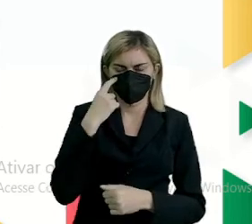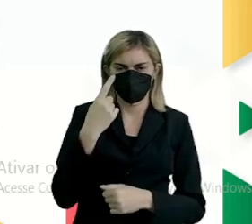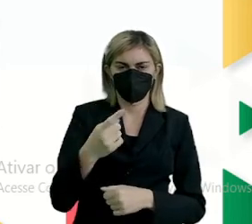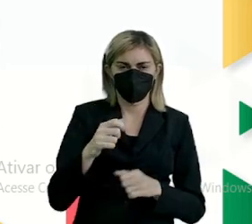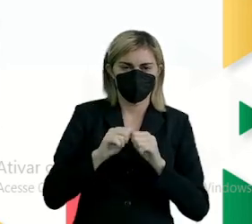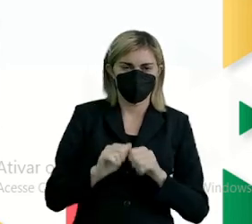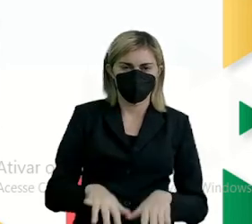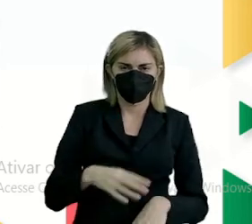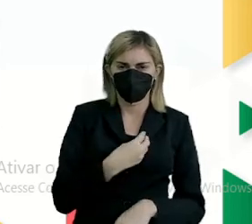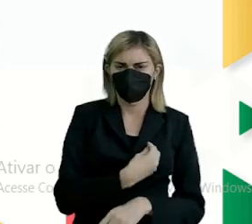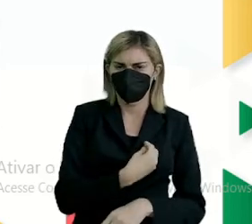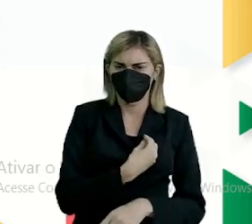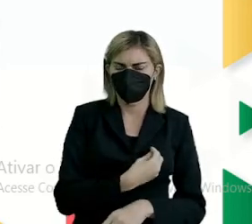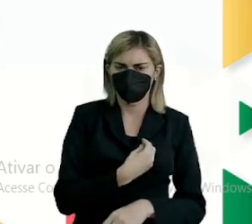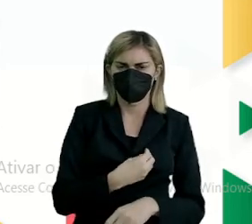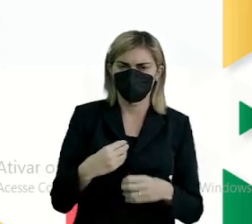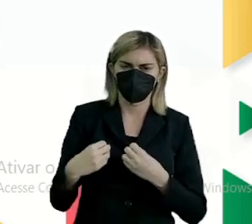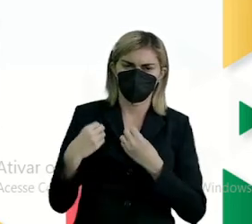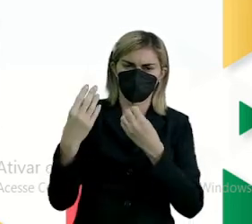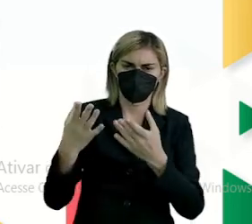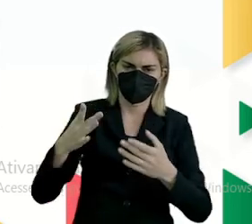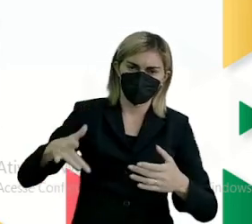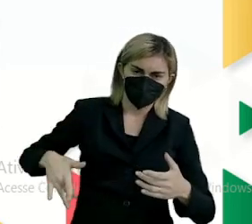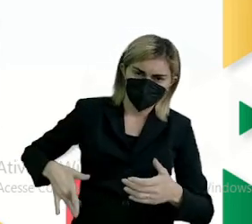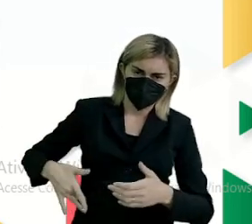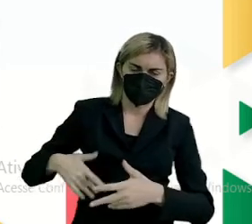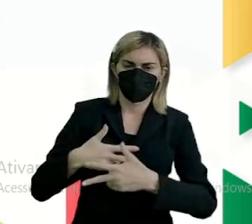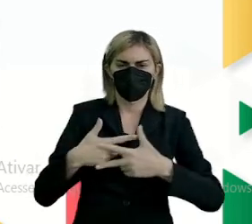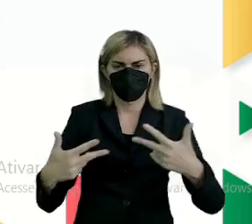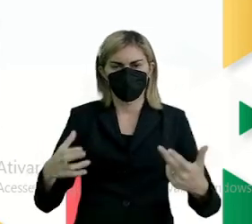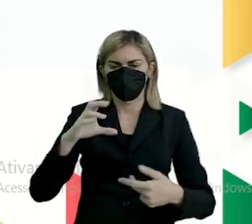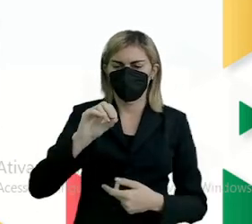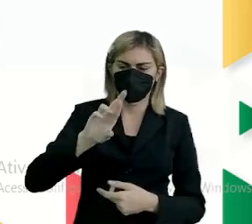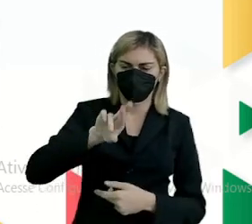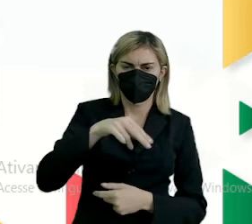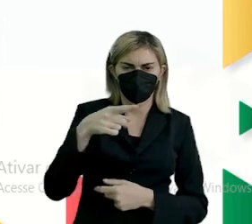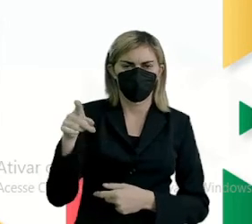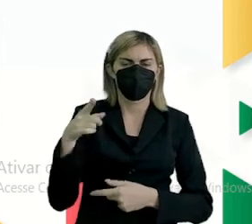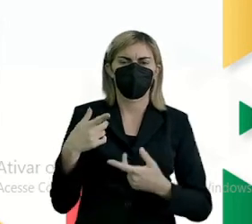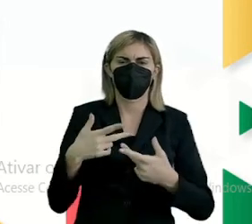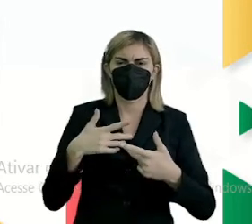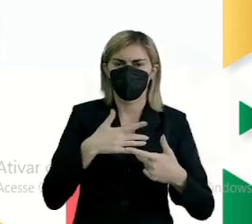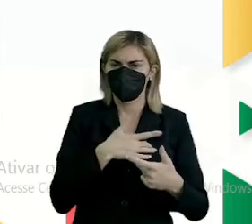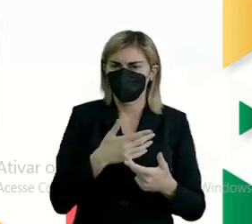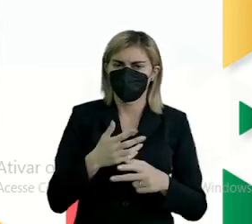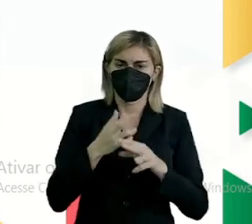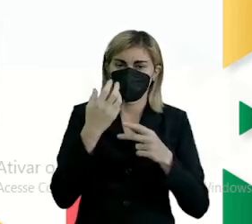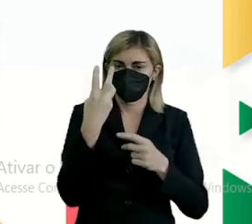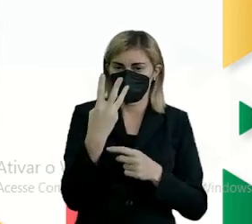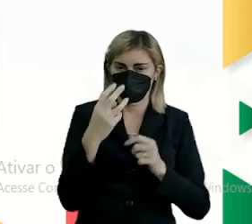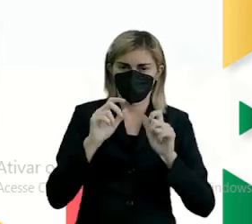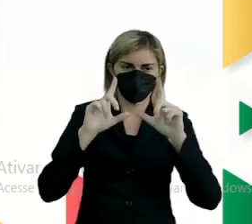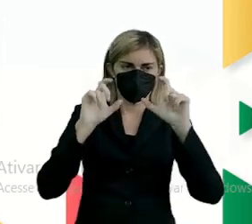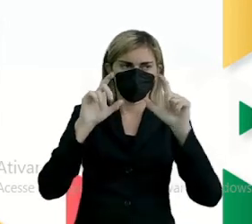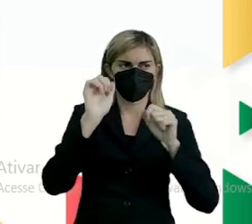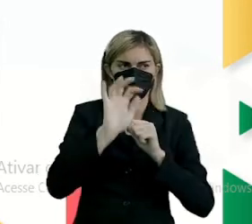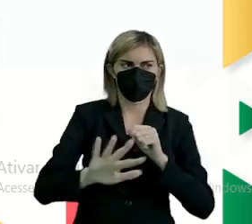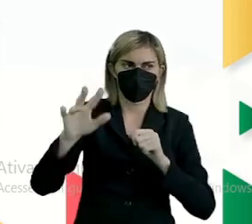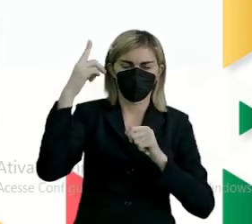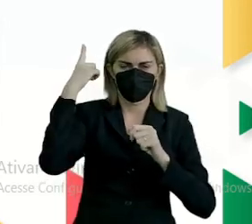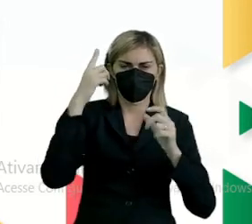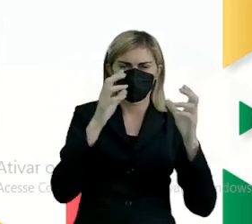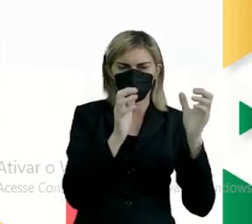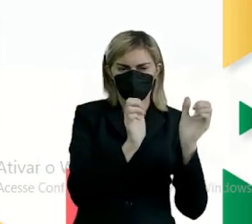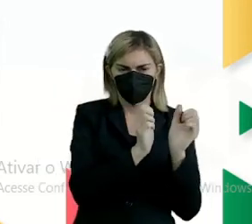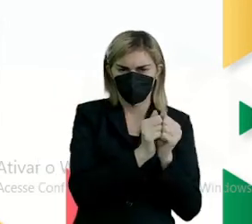desperdiçar vida, doe órgãos. Aqui no caso, nós encontramos o quê? Três imagens. Vejam só, duas